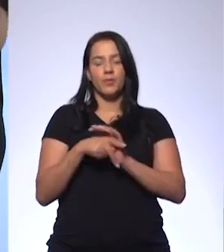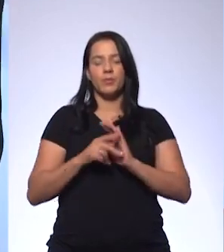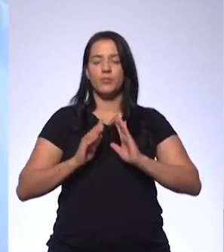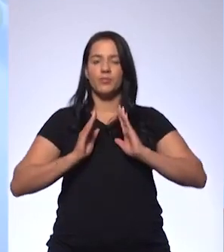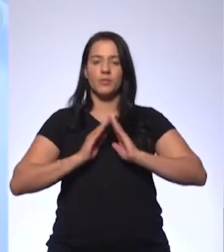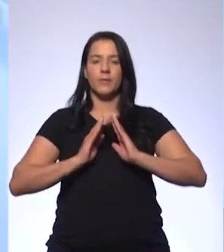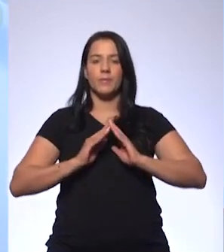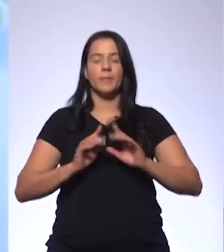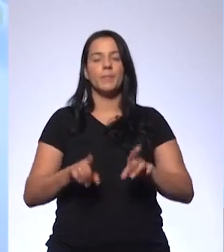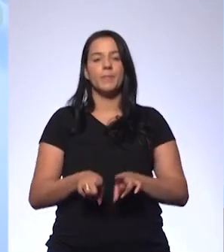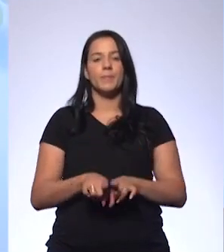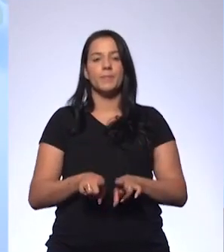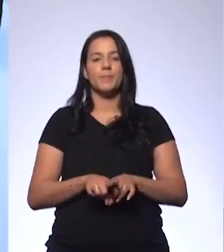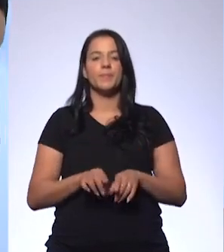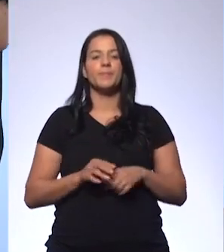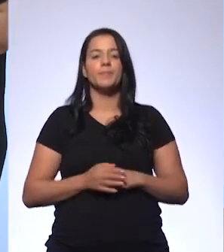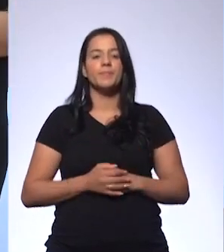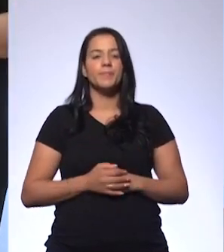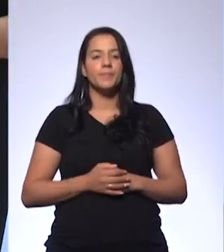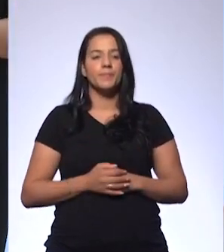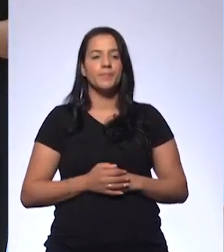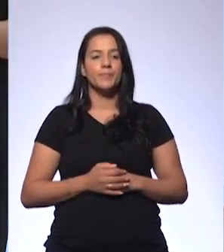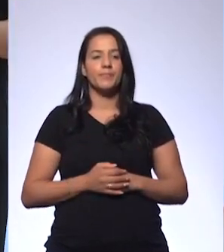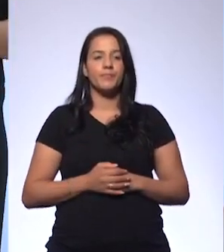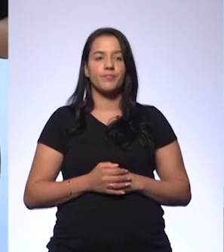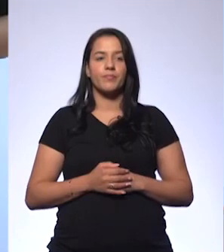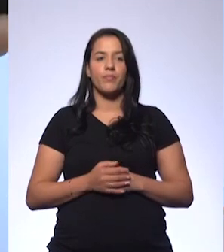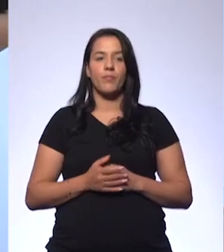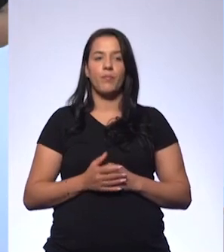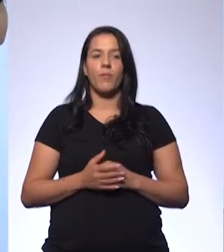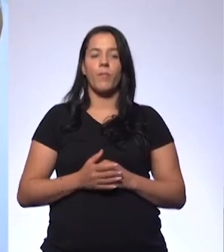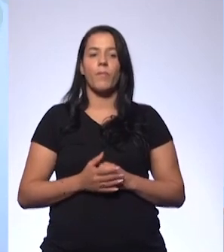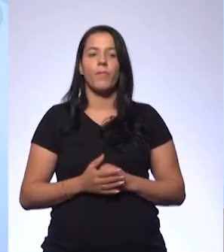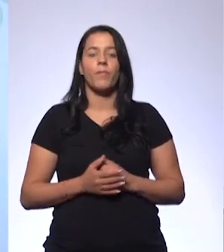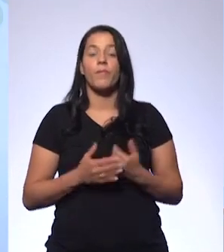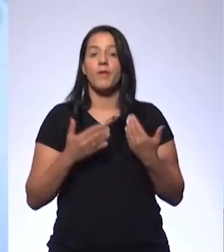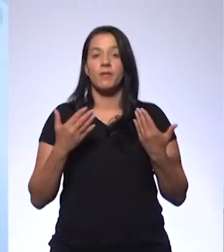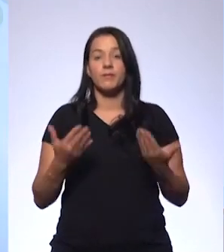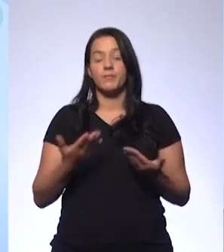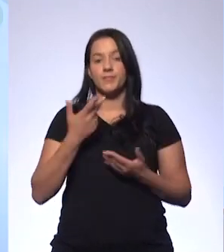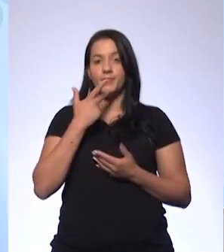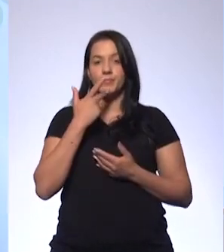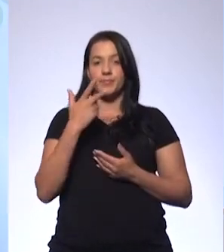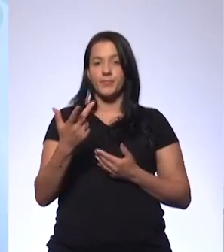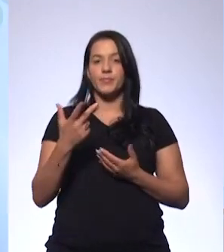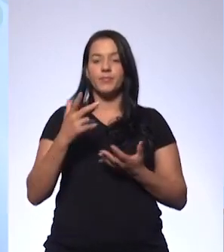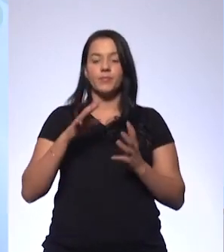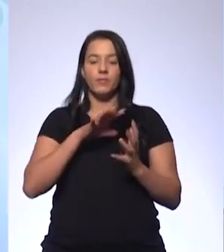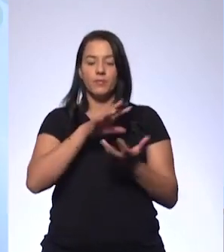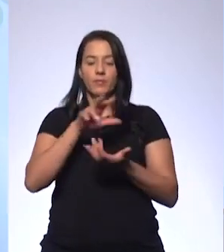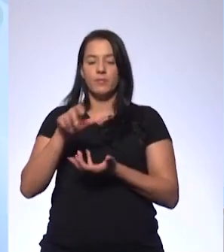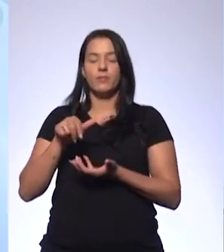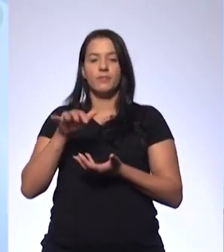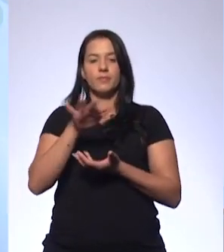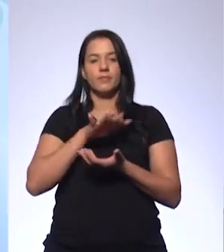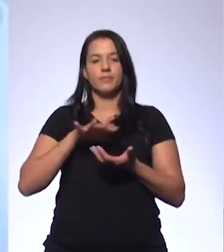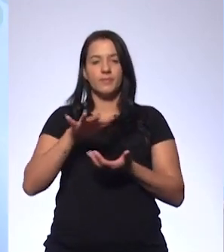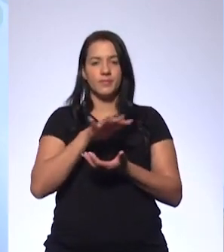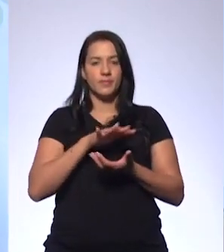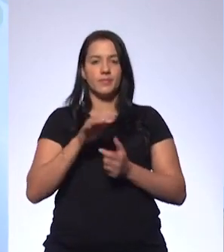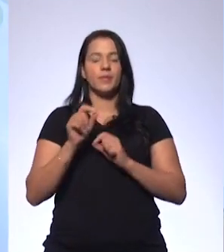né? Então, quando a gente fala em ecossistemas, esses ecossistemas,